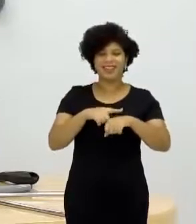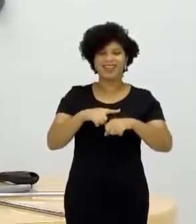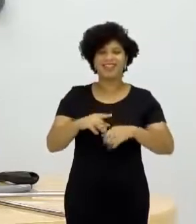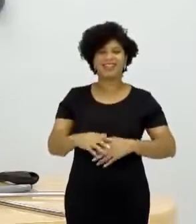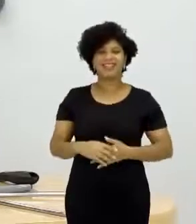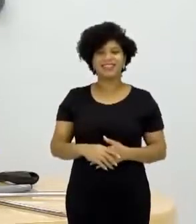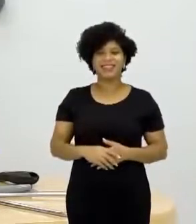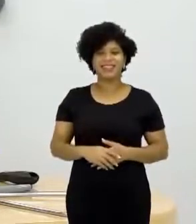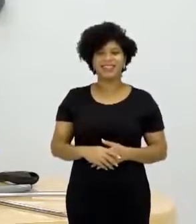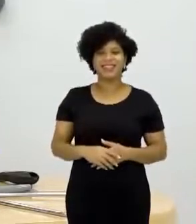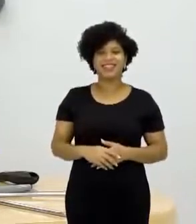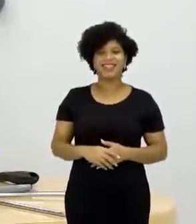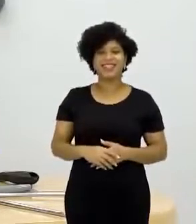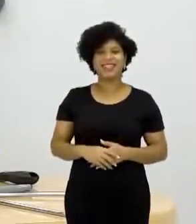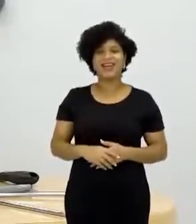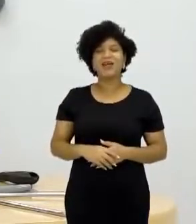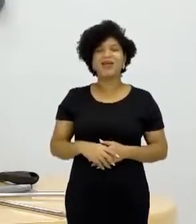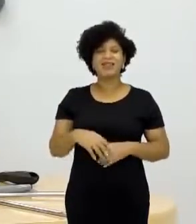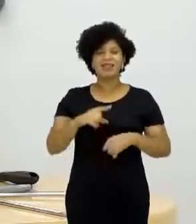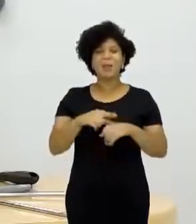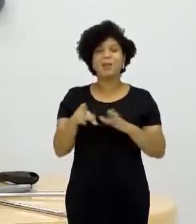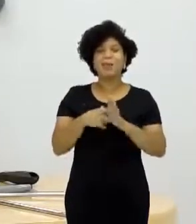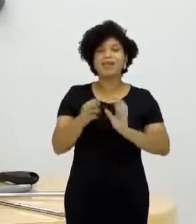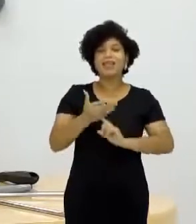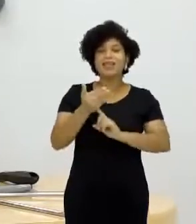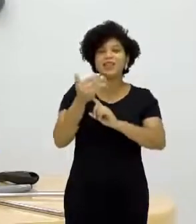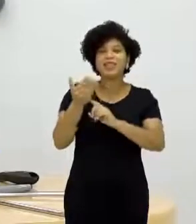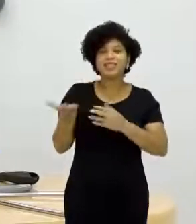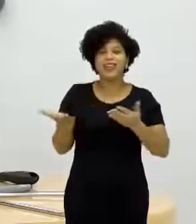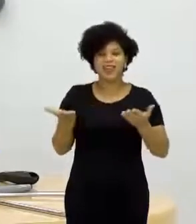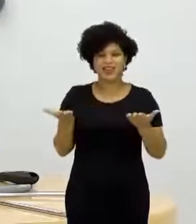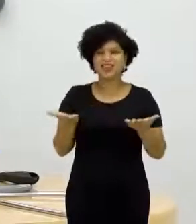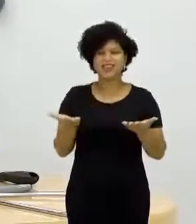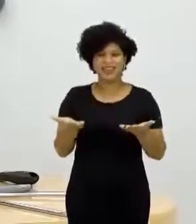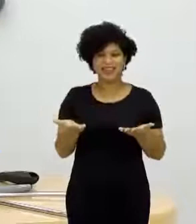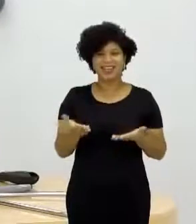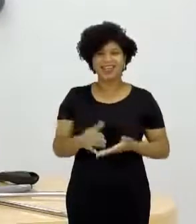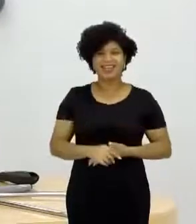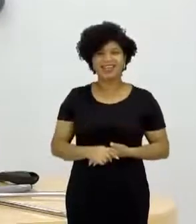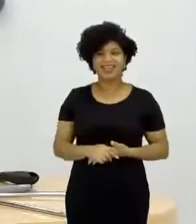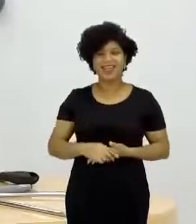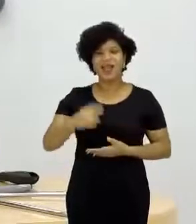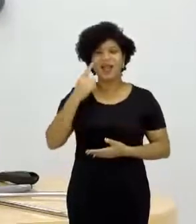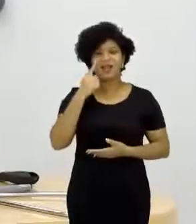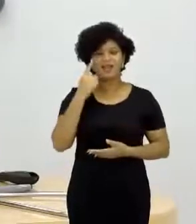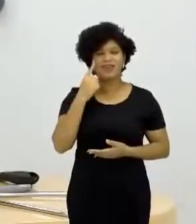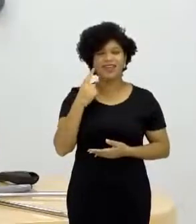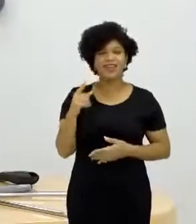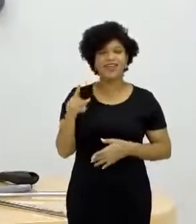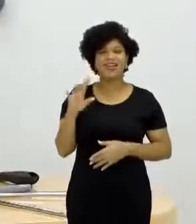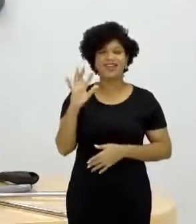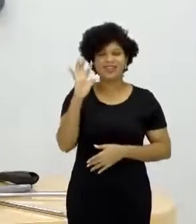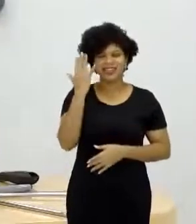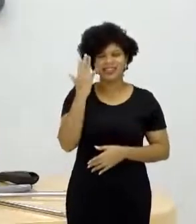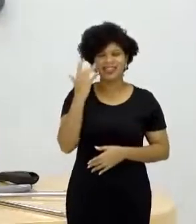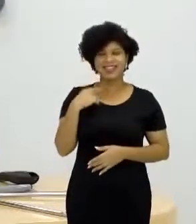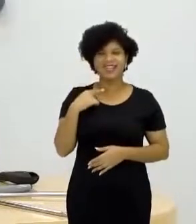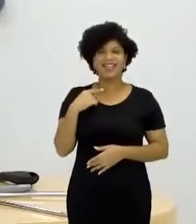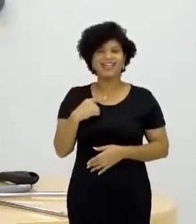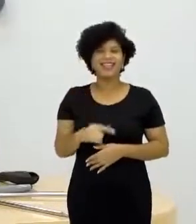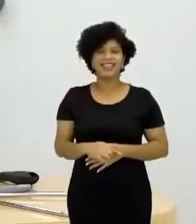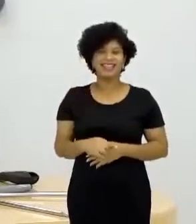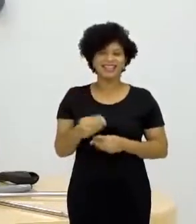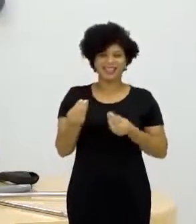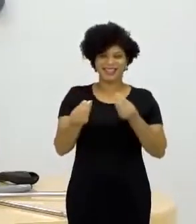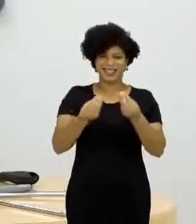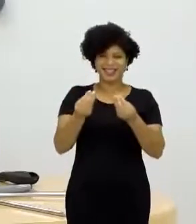ali com os dados é maior hoje, né? A tecnologia hoje. Mas prever quando vai acontecer o terremoto, a hora que vai acontecer, assim, não é possível,